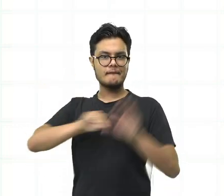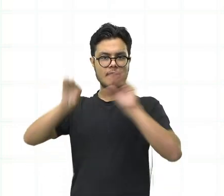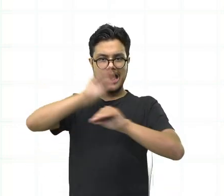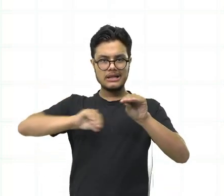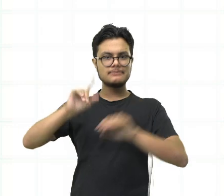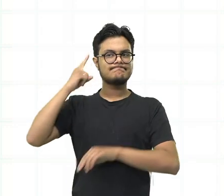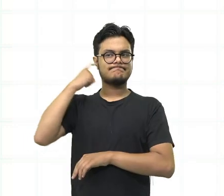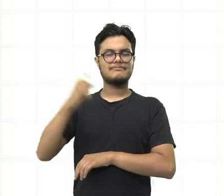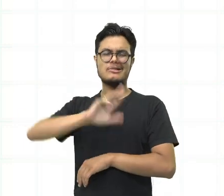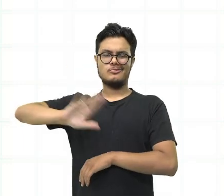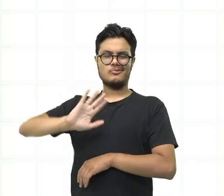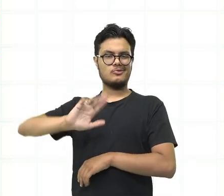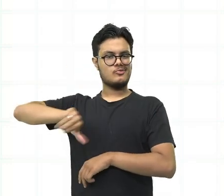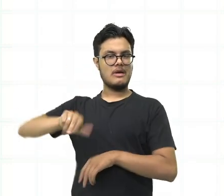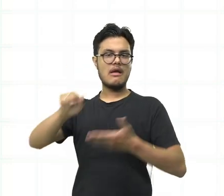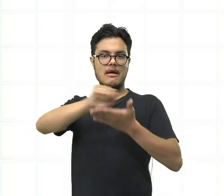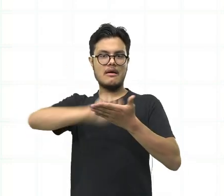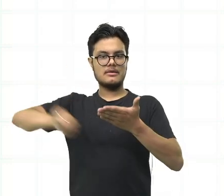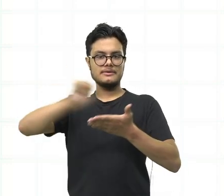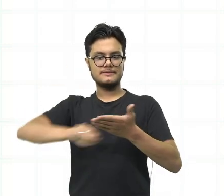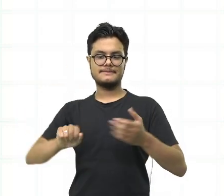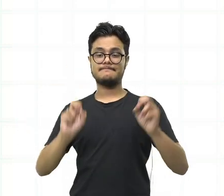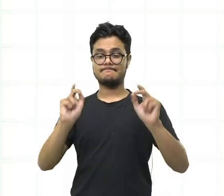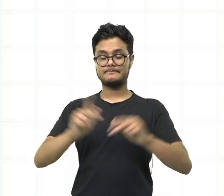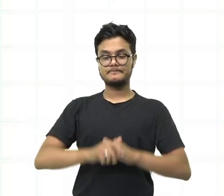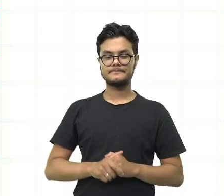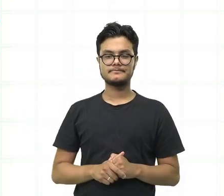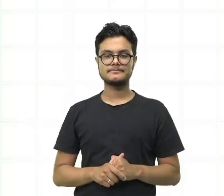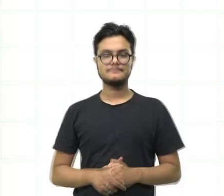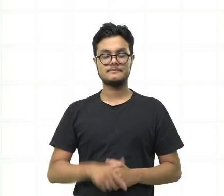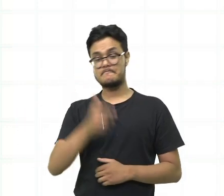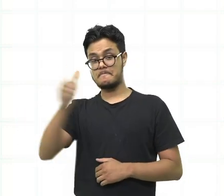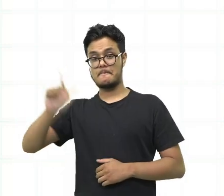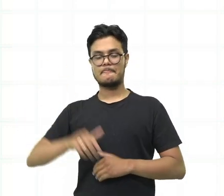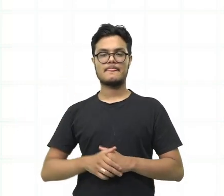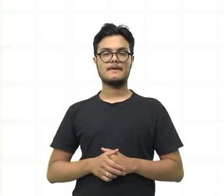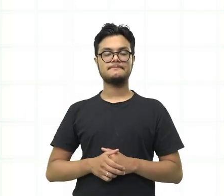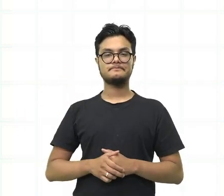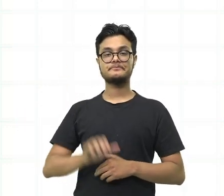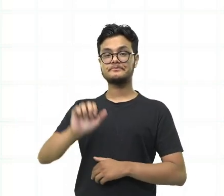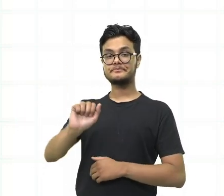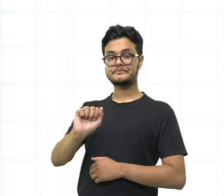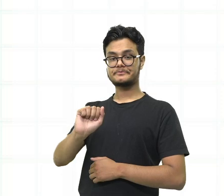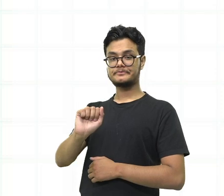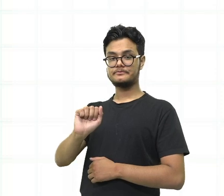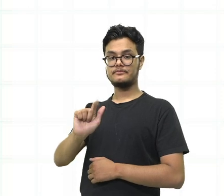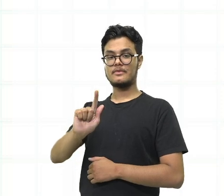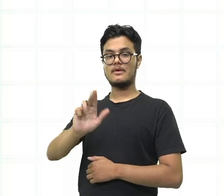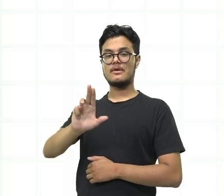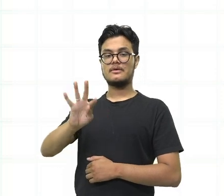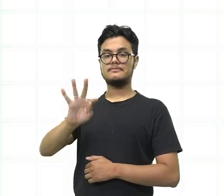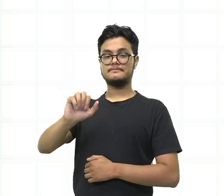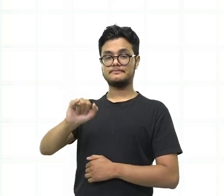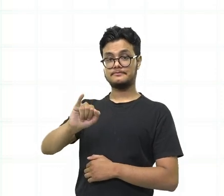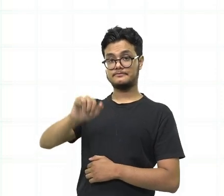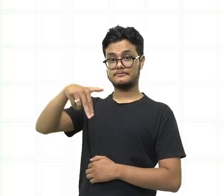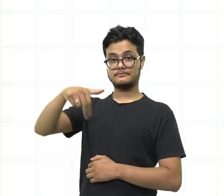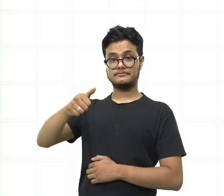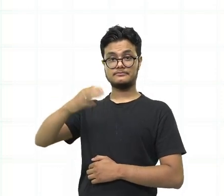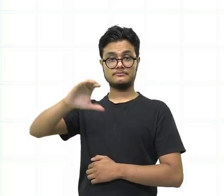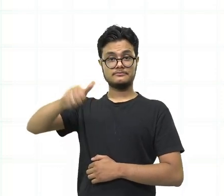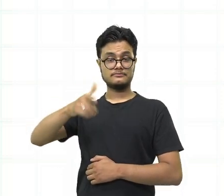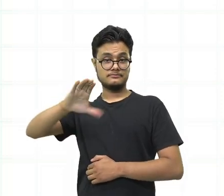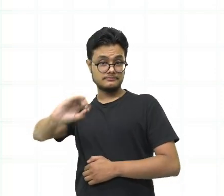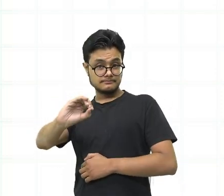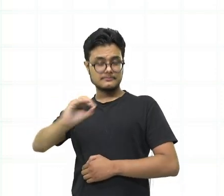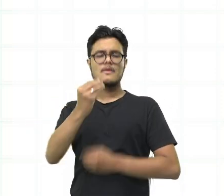não a escrita, tá? Vamos lá, então. A composição por